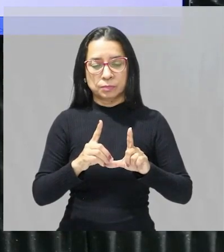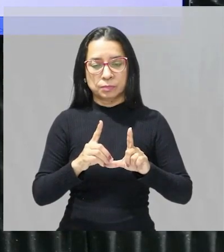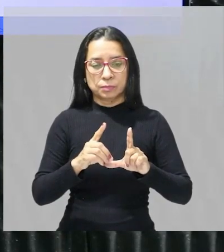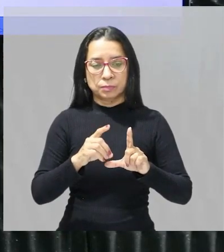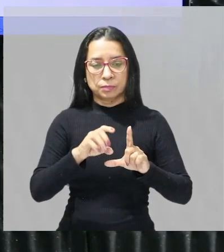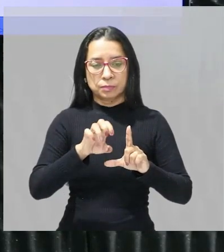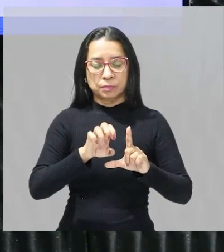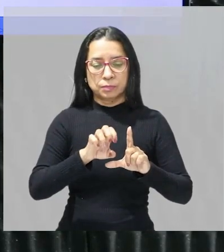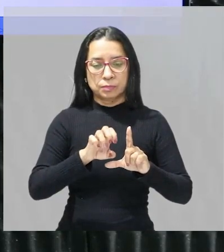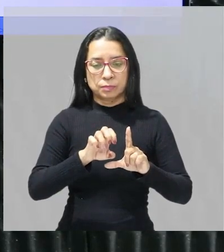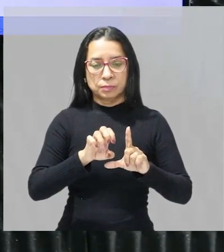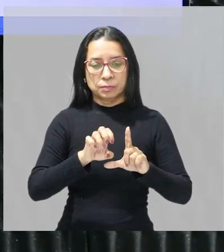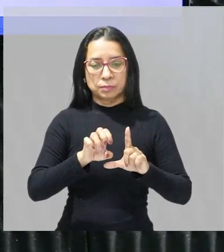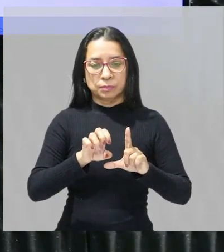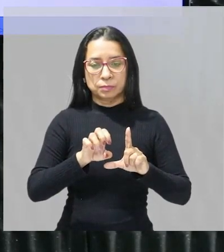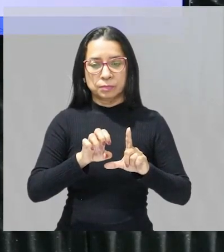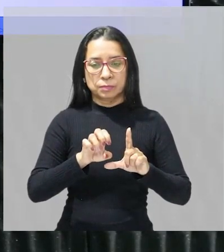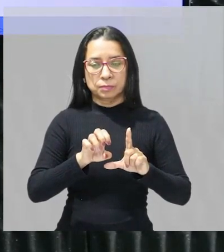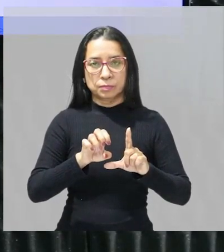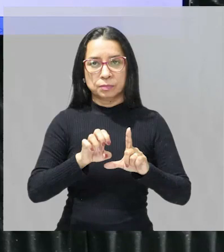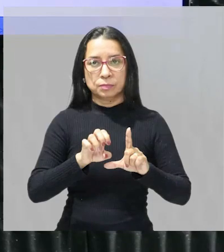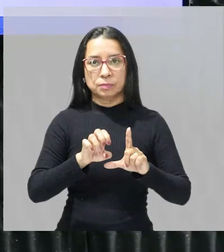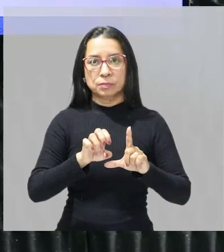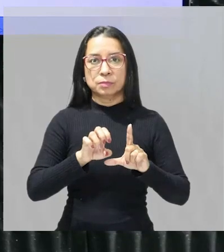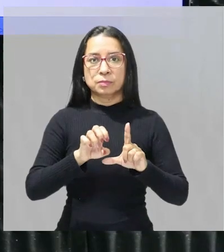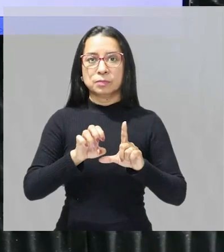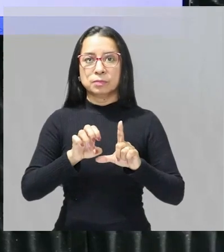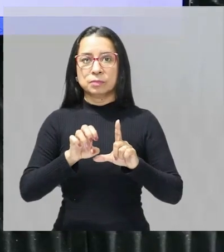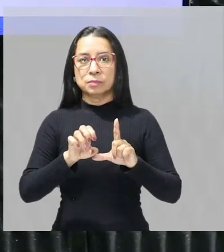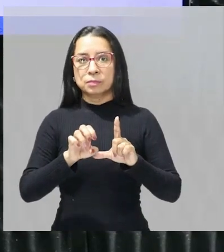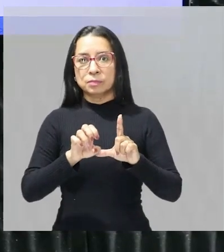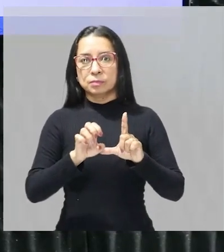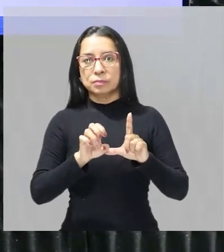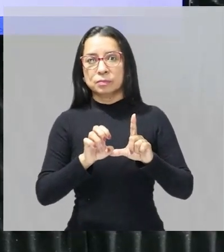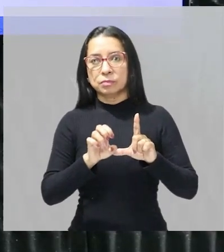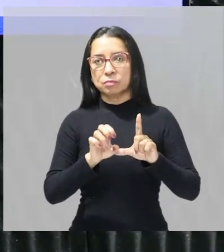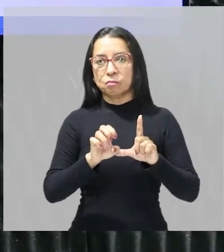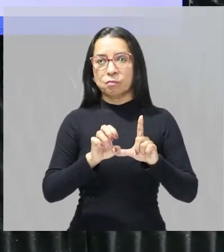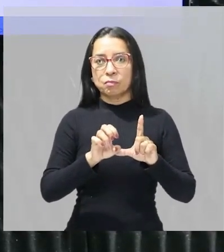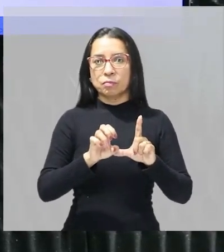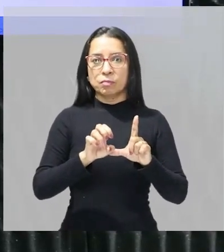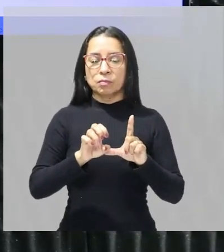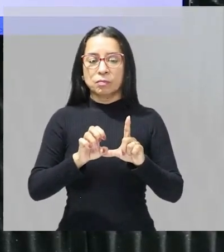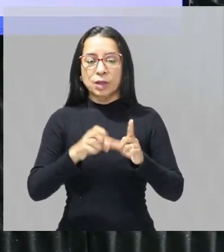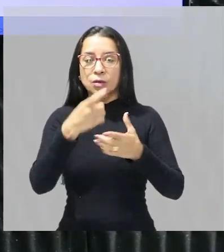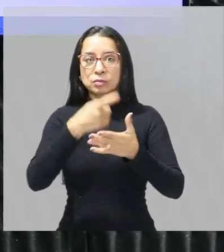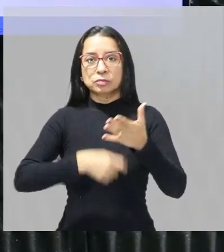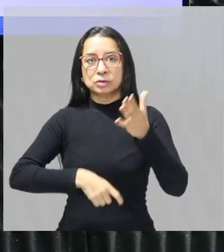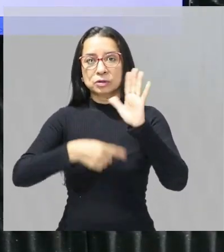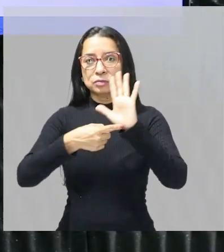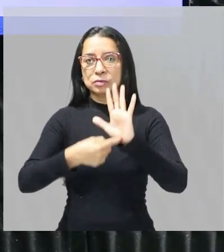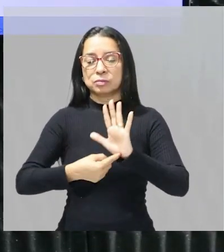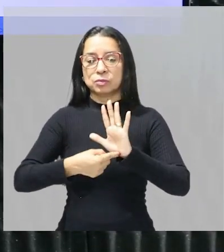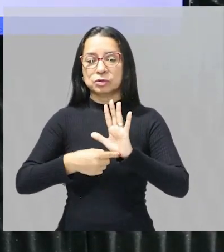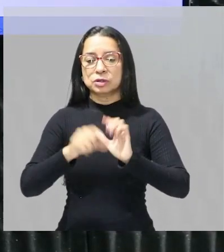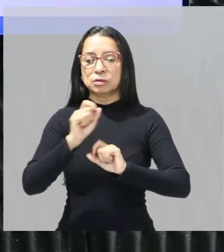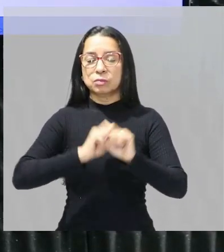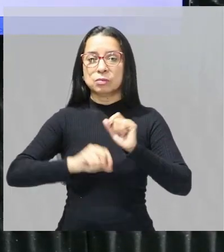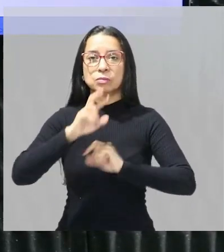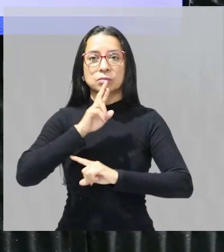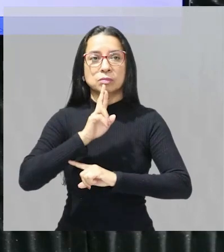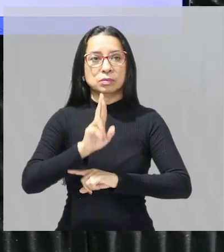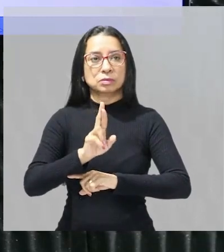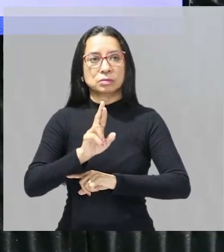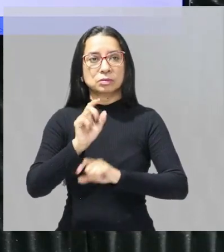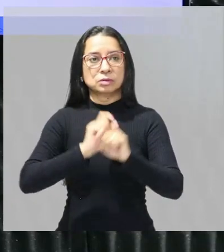migratório campo-cidade. Ou letra E, o crescimento da demanda por trabalhadores qualificados. A situação do texto vai trazer uma